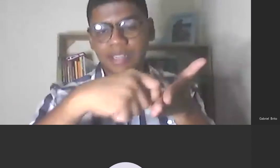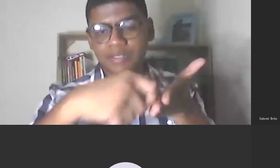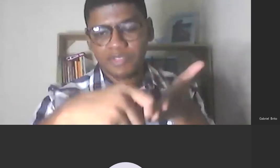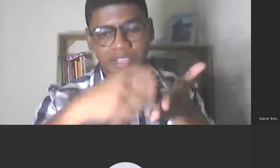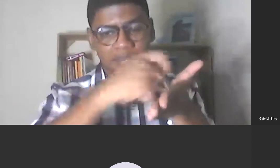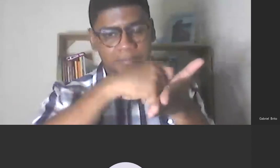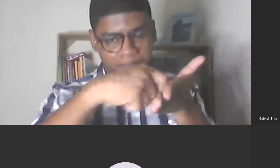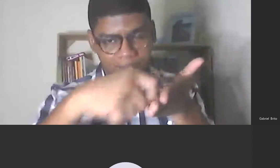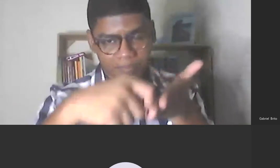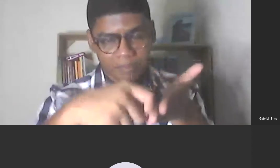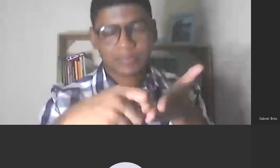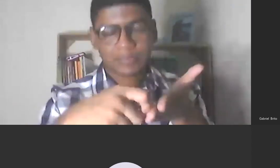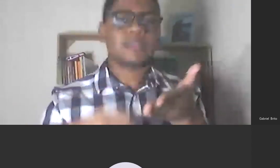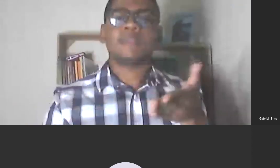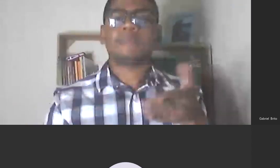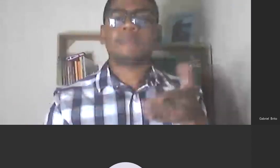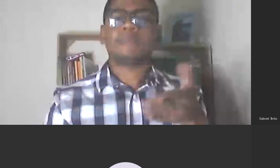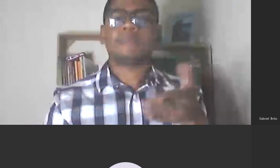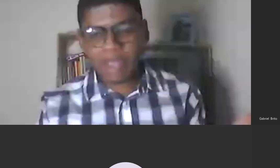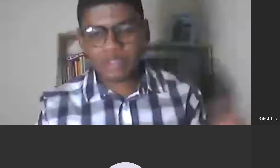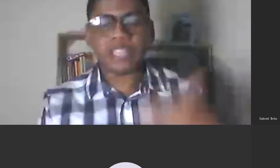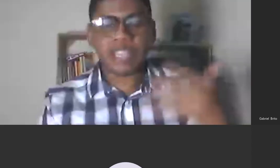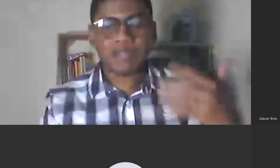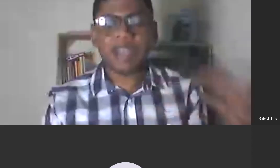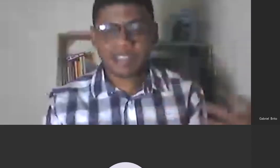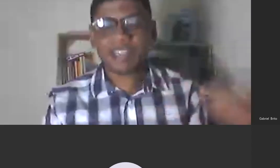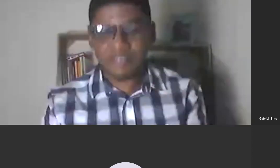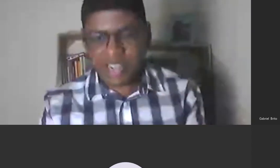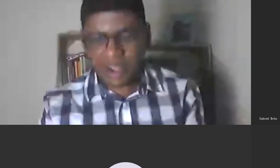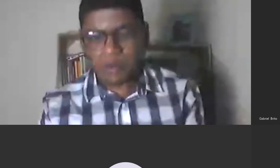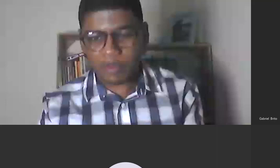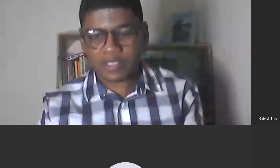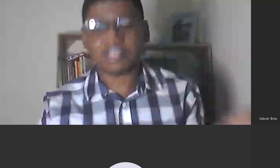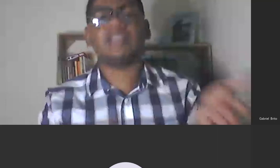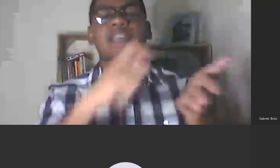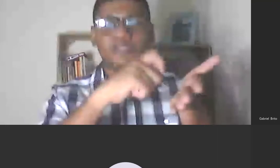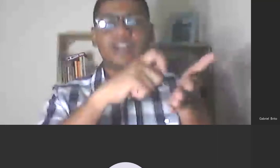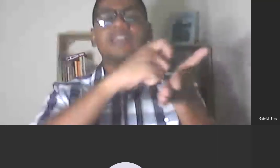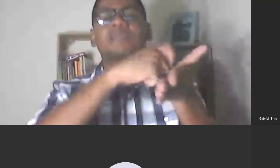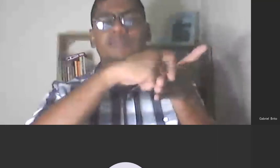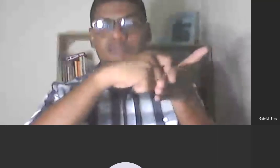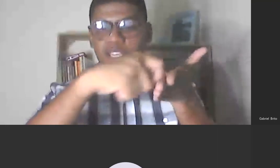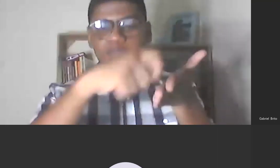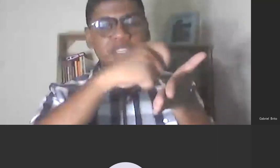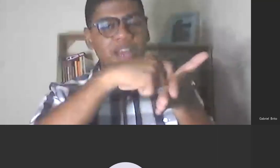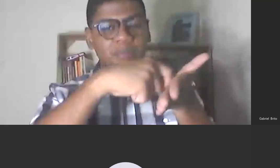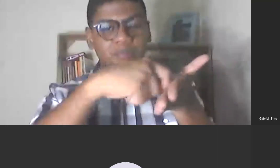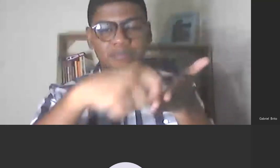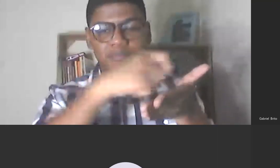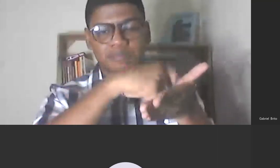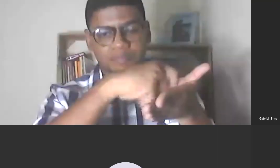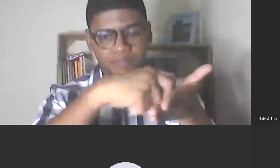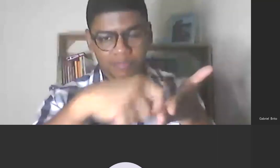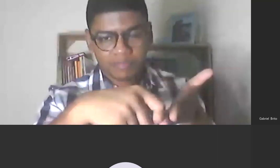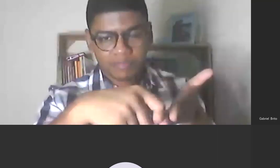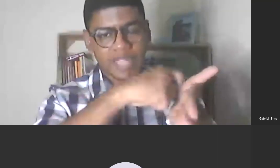Anotar, escrever. Para os enfermeiros, eu vou ter que prescrever algo para você. O que eu faço? Mesmo